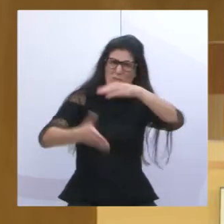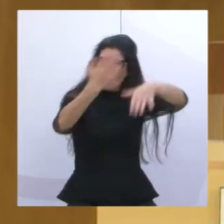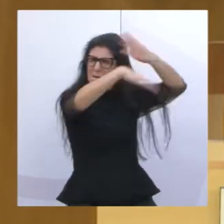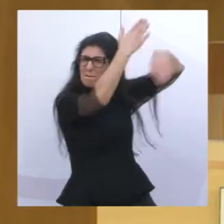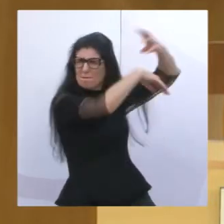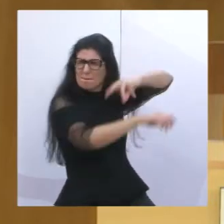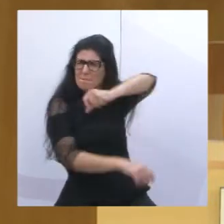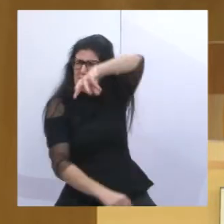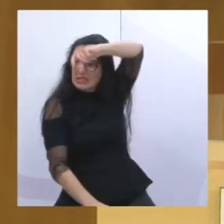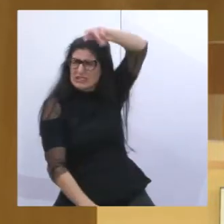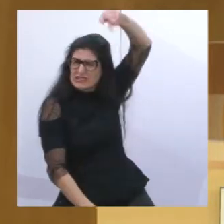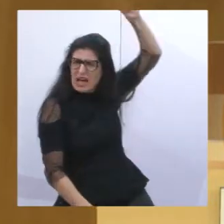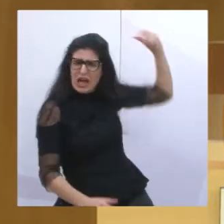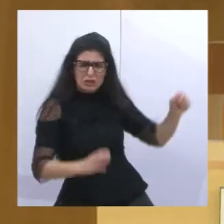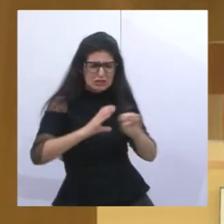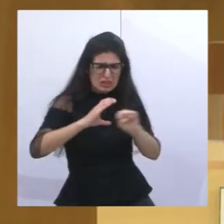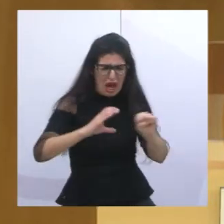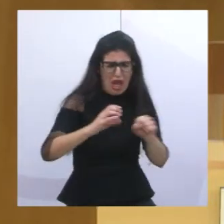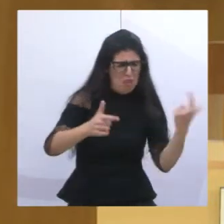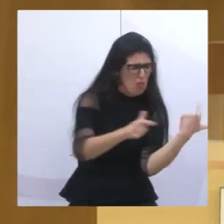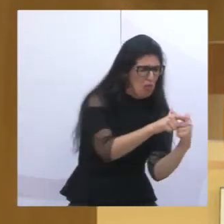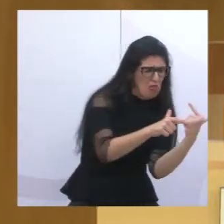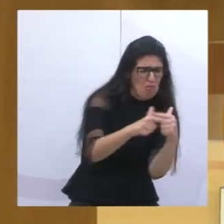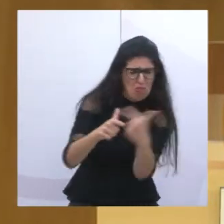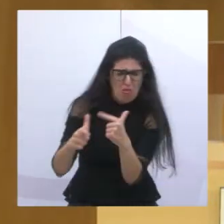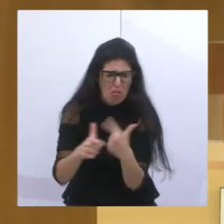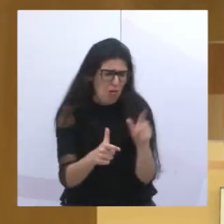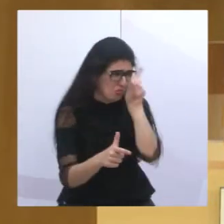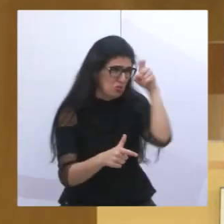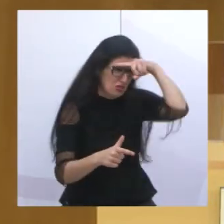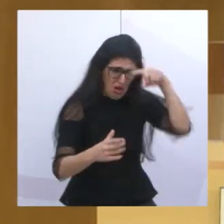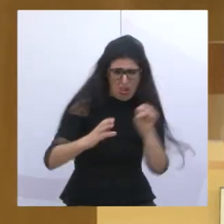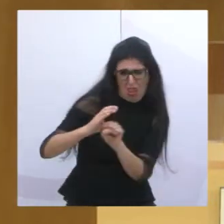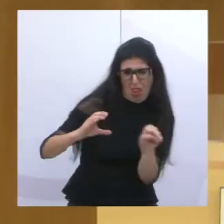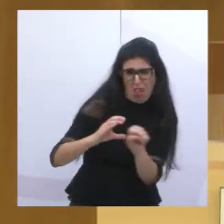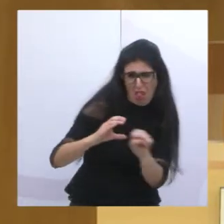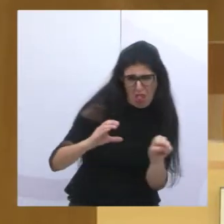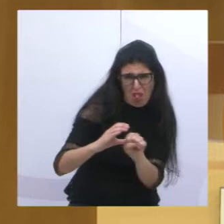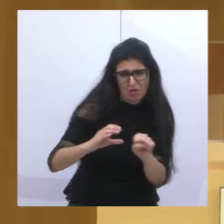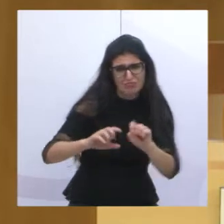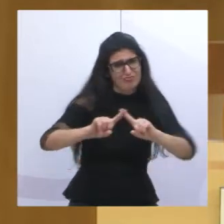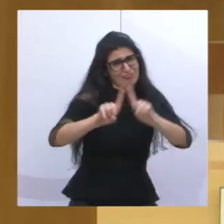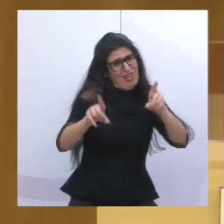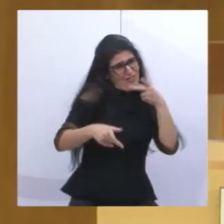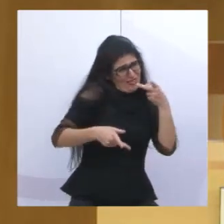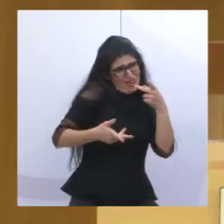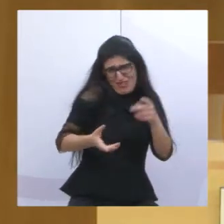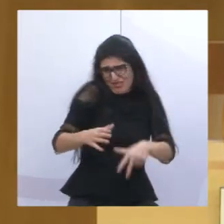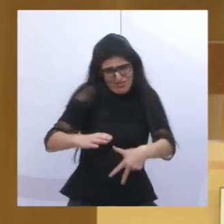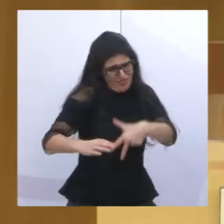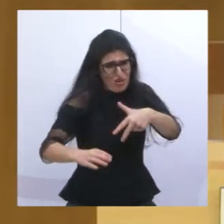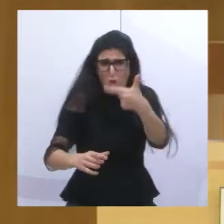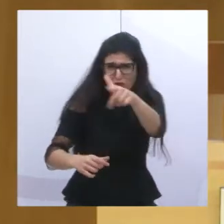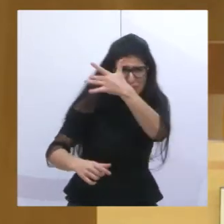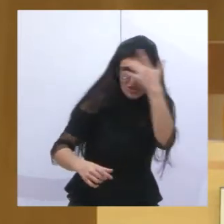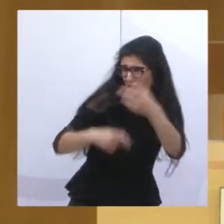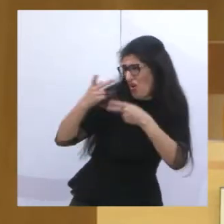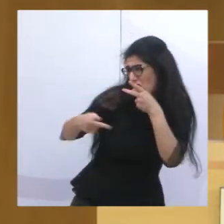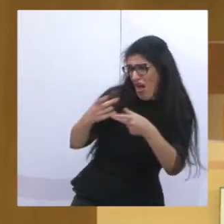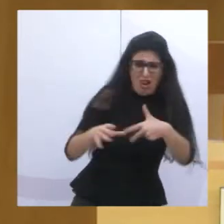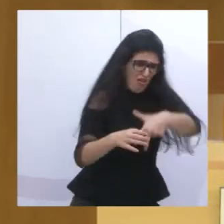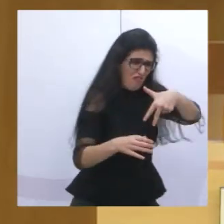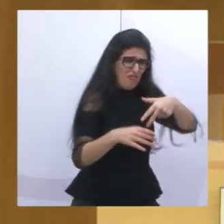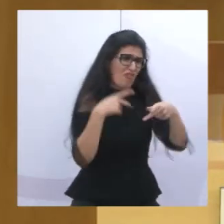semana. Ninguém falou disso aqui. Eu não queria mexer no passado, mas tem gente que sobe aqui e obriga a gente a falar. Então, é muito importante, quando subir